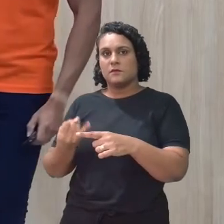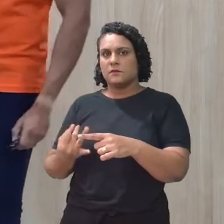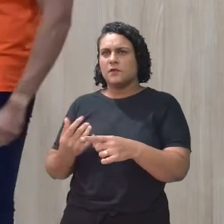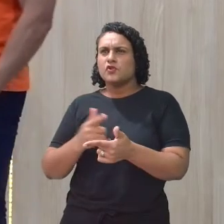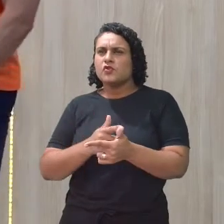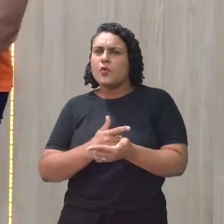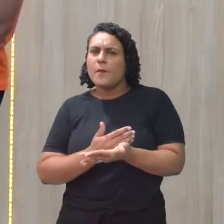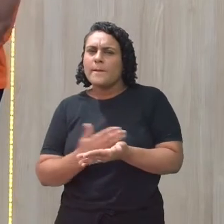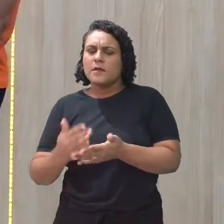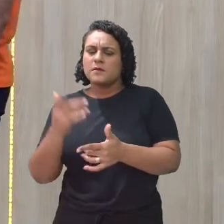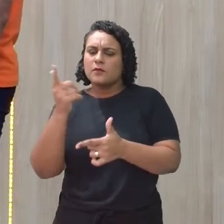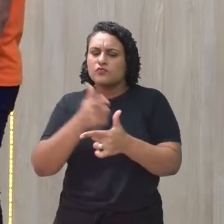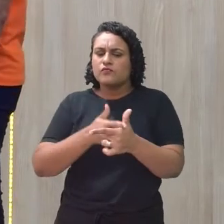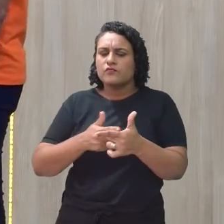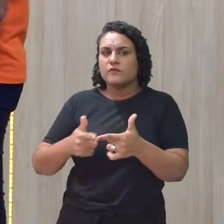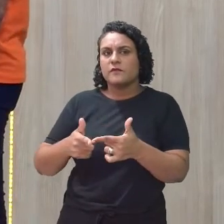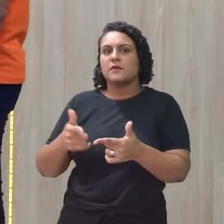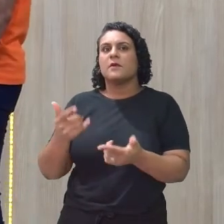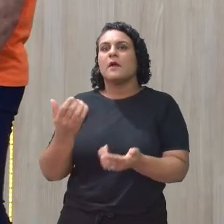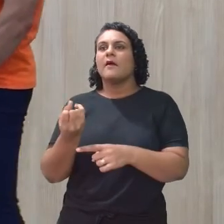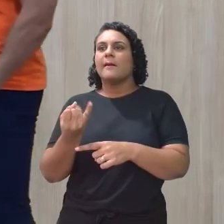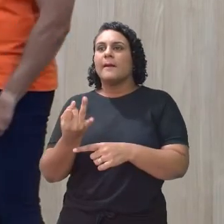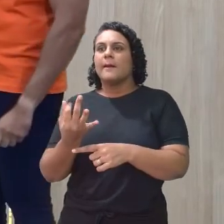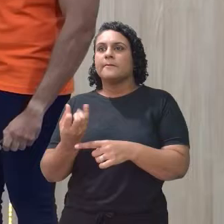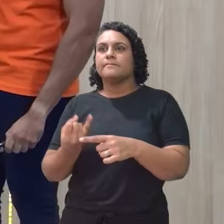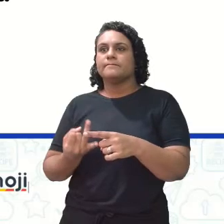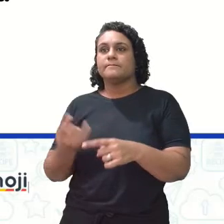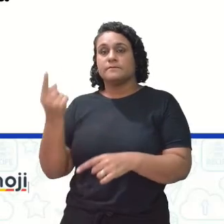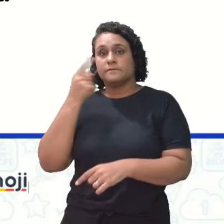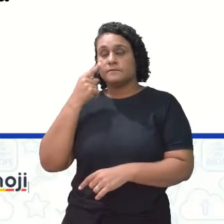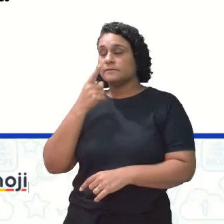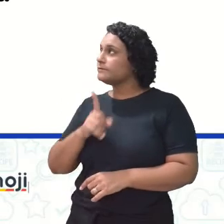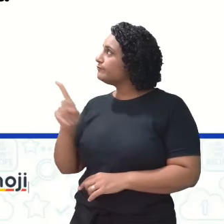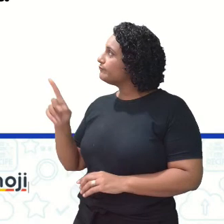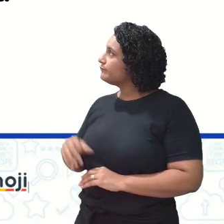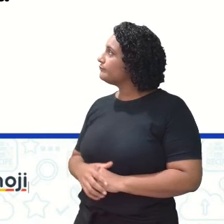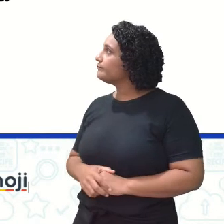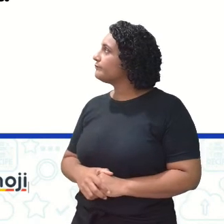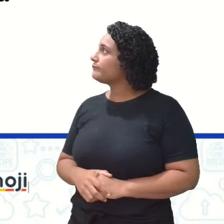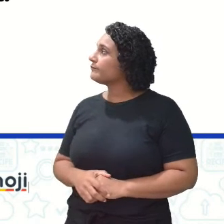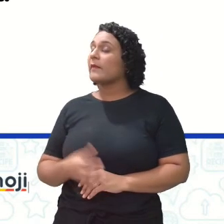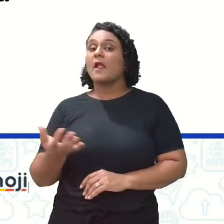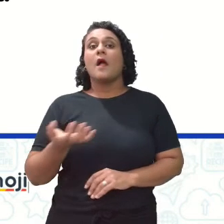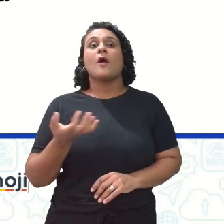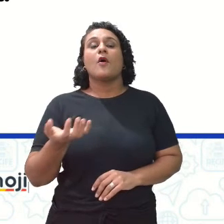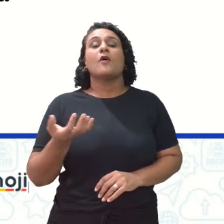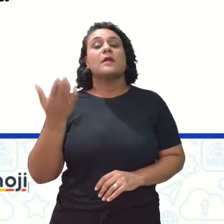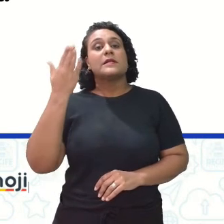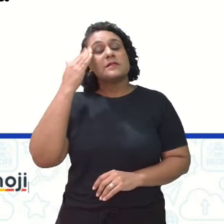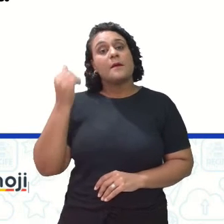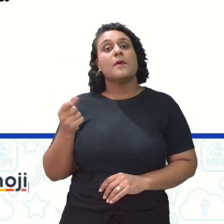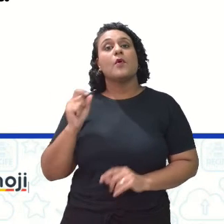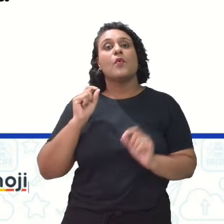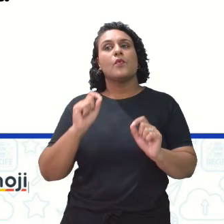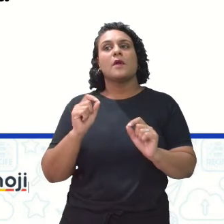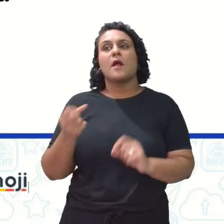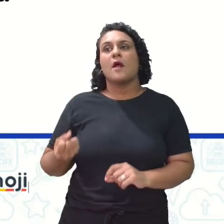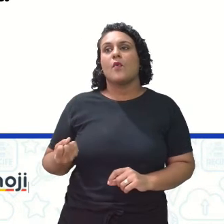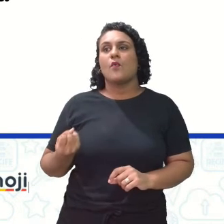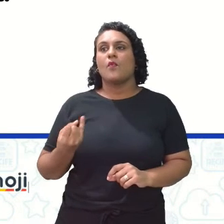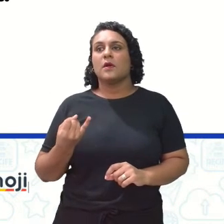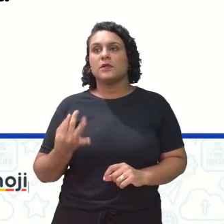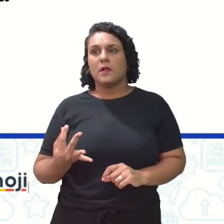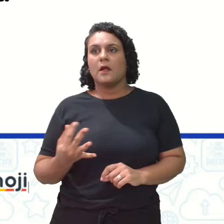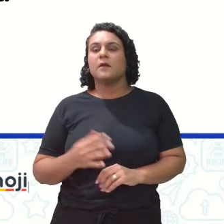dividir essas frações, tá? Observa aqui a letra D, que eu quero saber a quantidade, certo? Que cada amigo